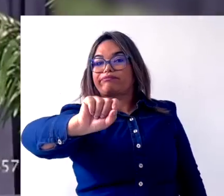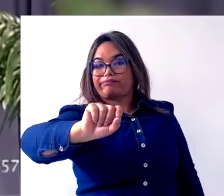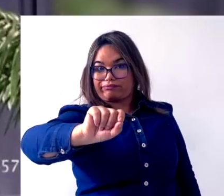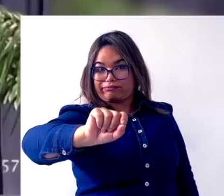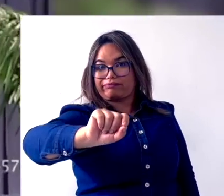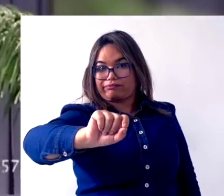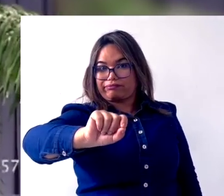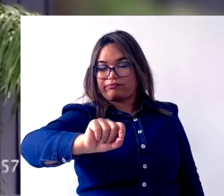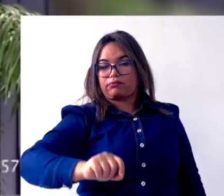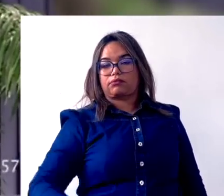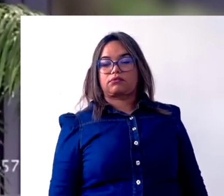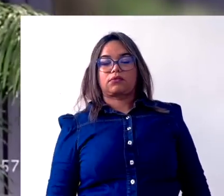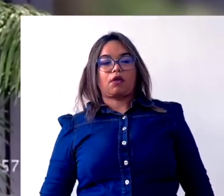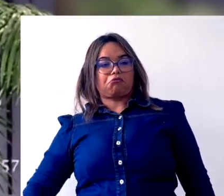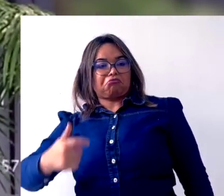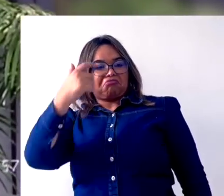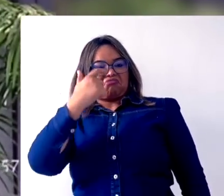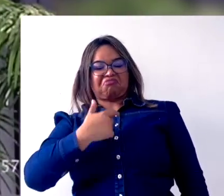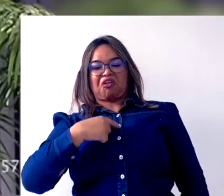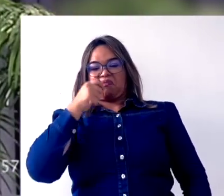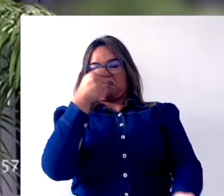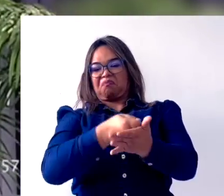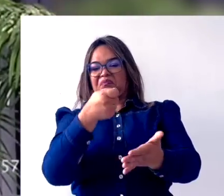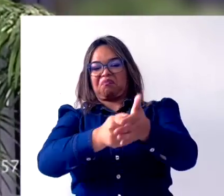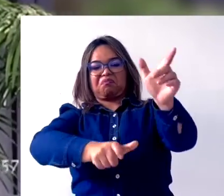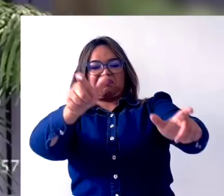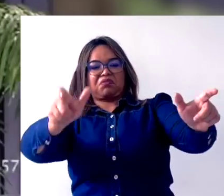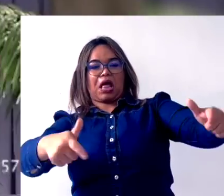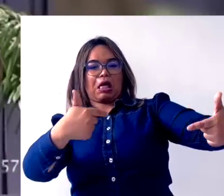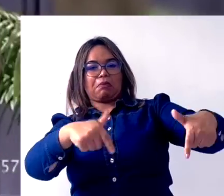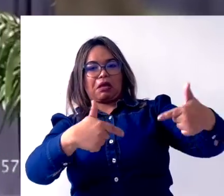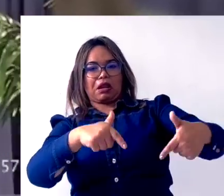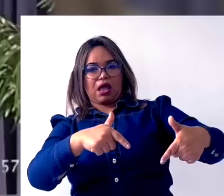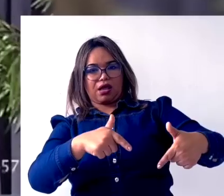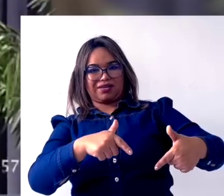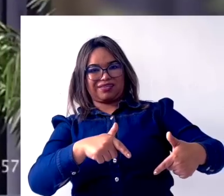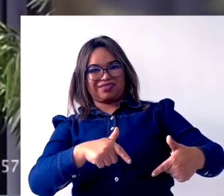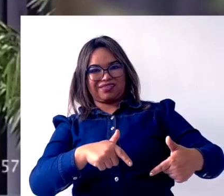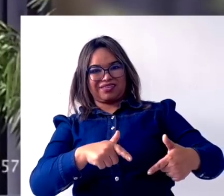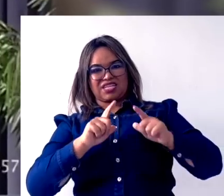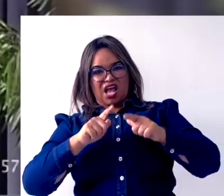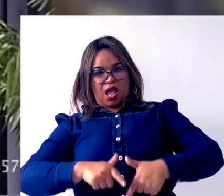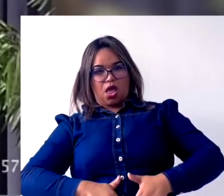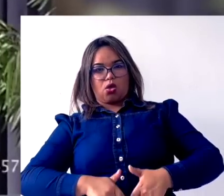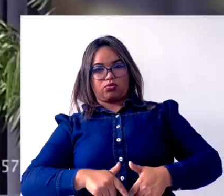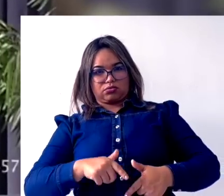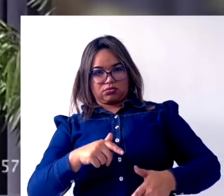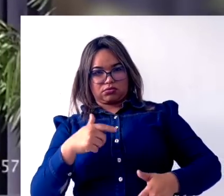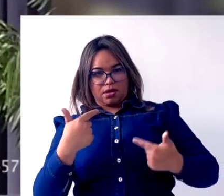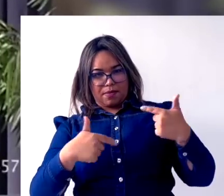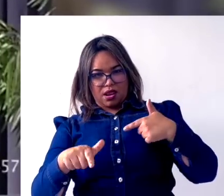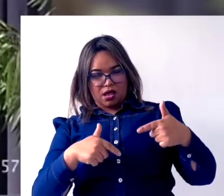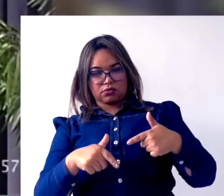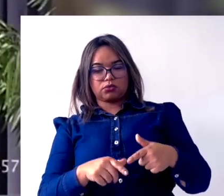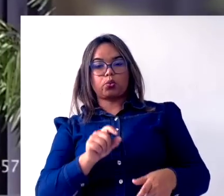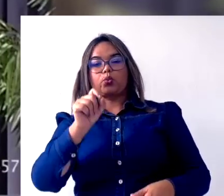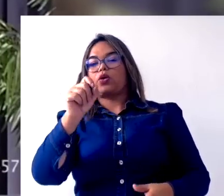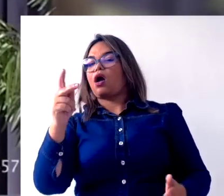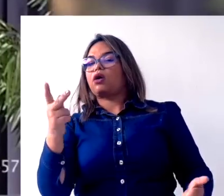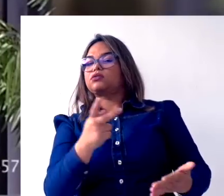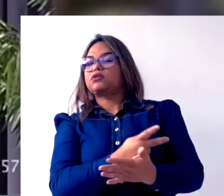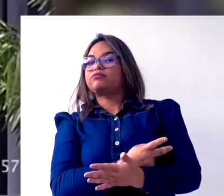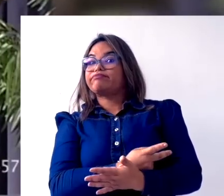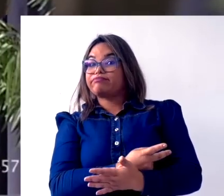vou forçar vocês a trabalharem no dia de sábado. O que aconteceu?